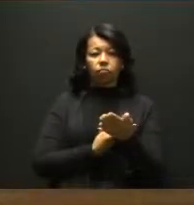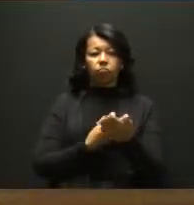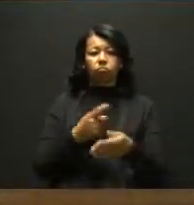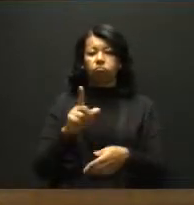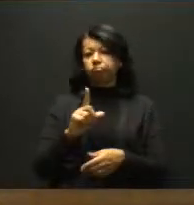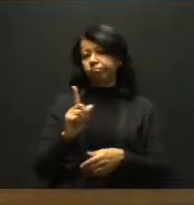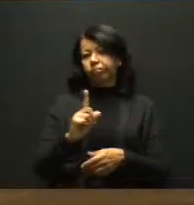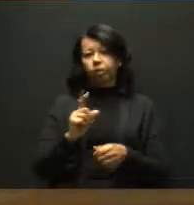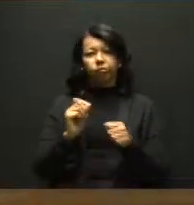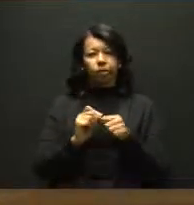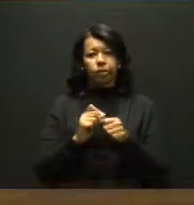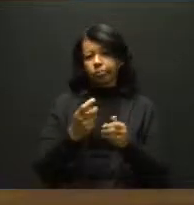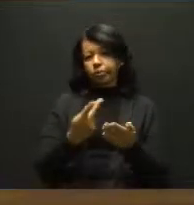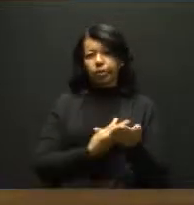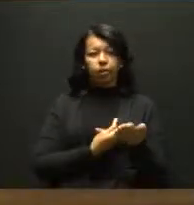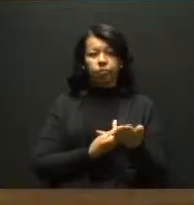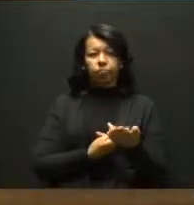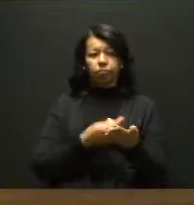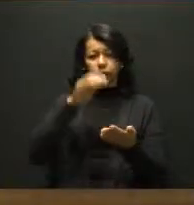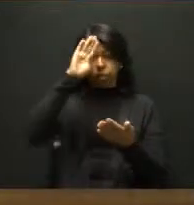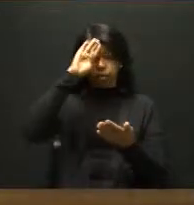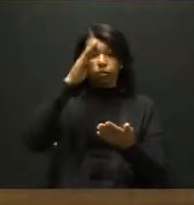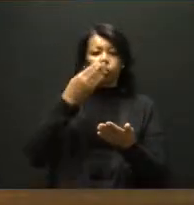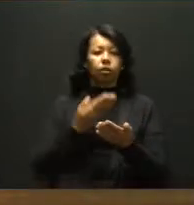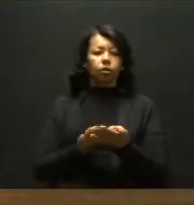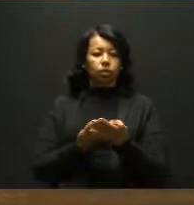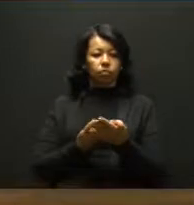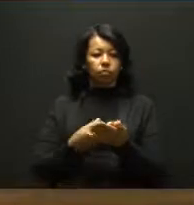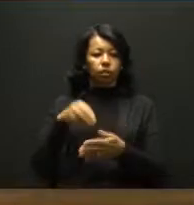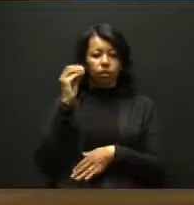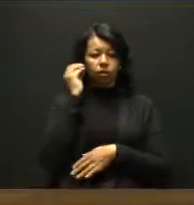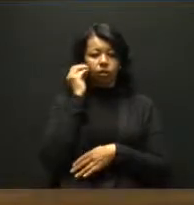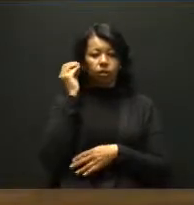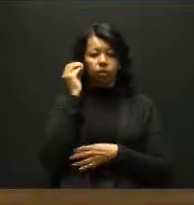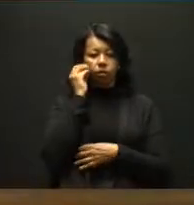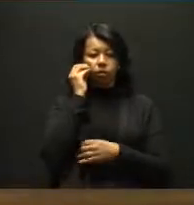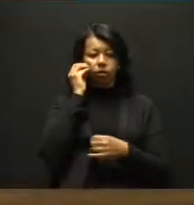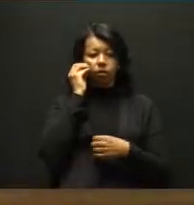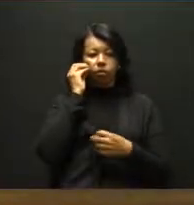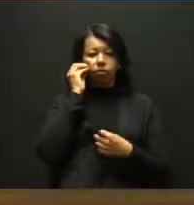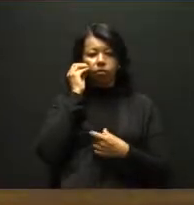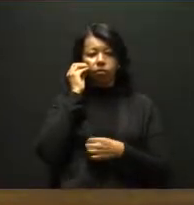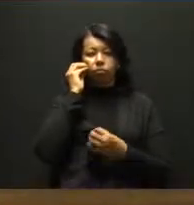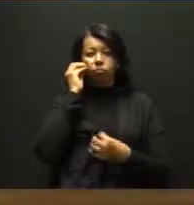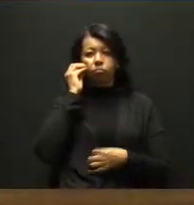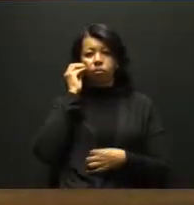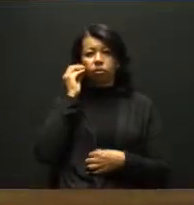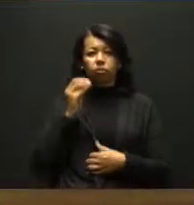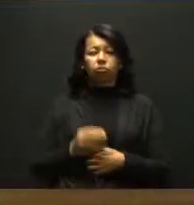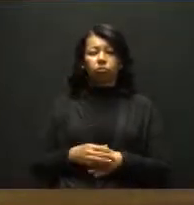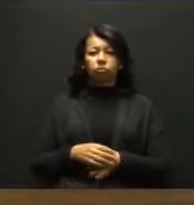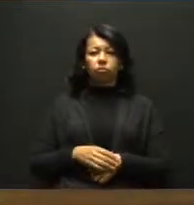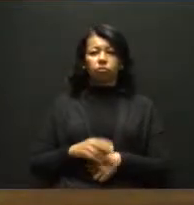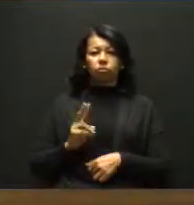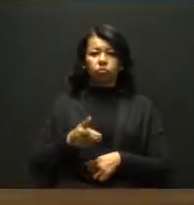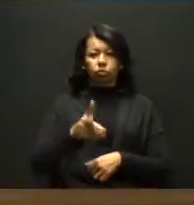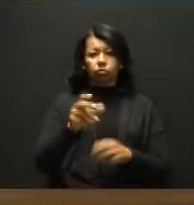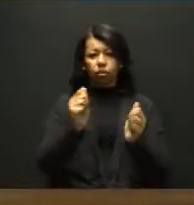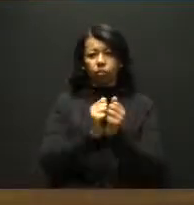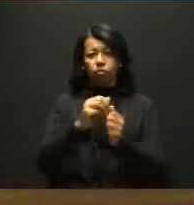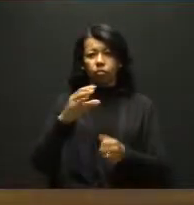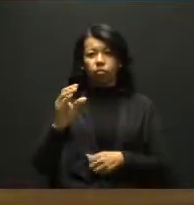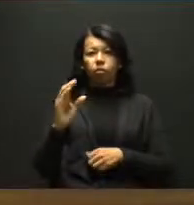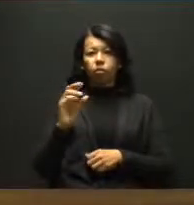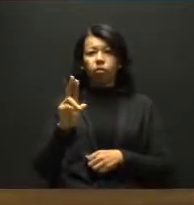estamos acostumados a fazer errado eu acredito que nós tentamos segurar eu acredito muito que o governo municipal